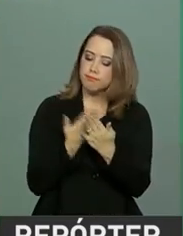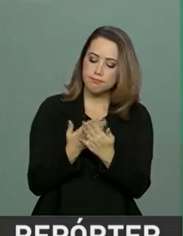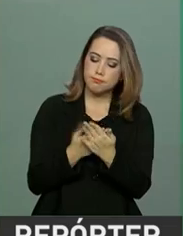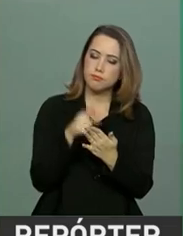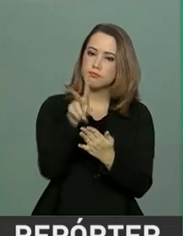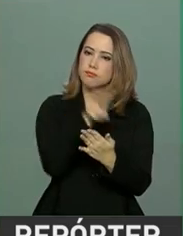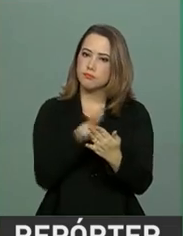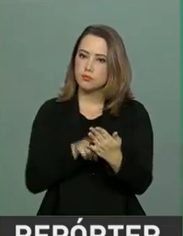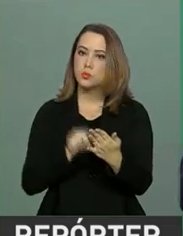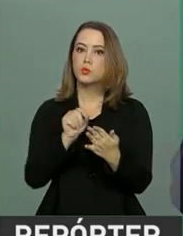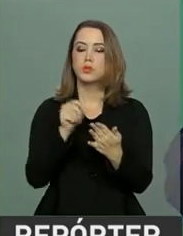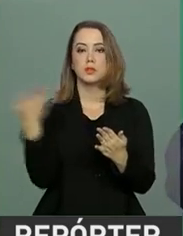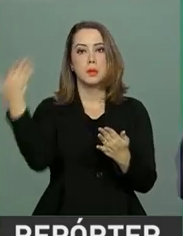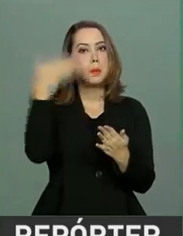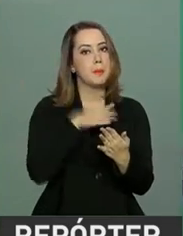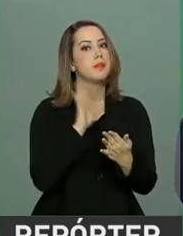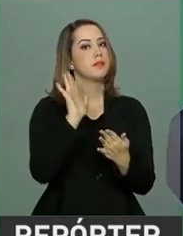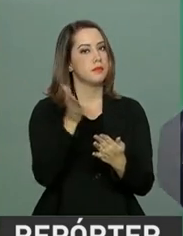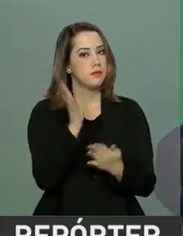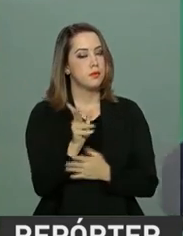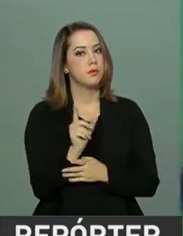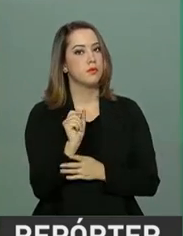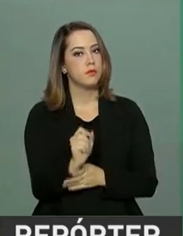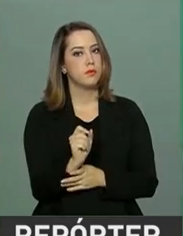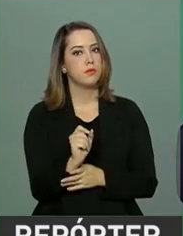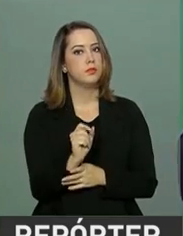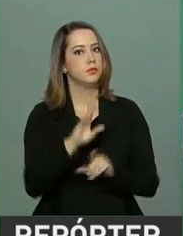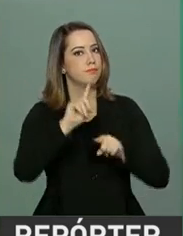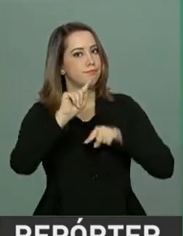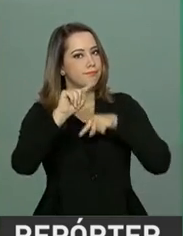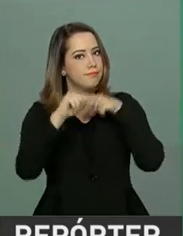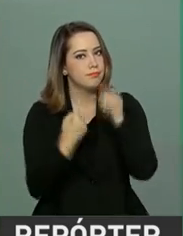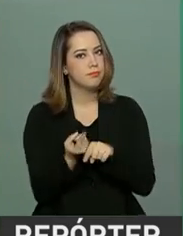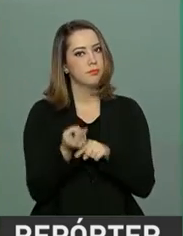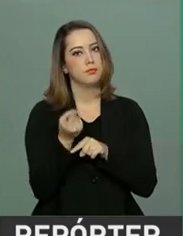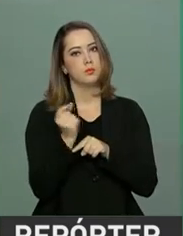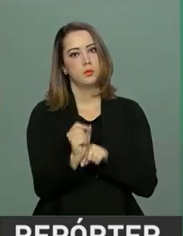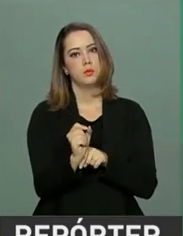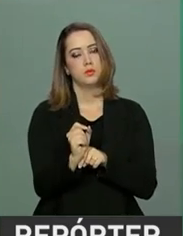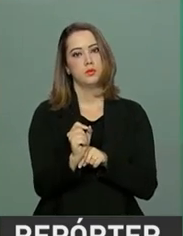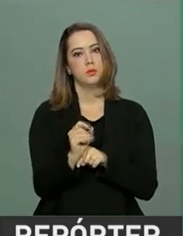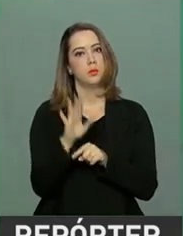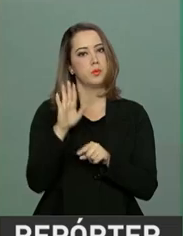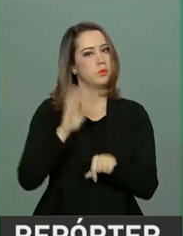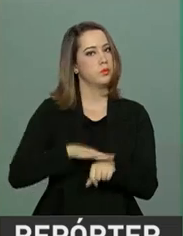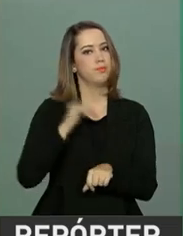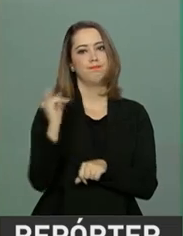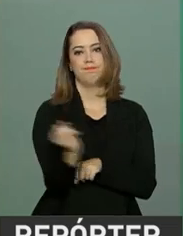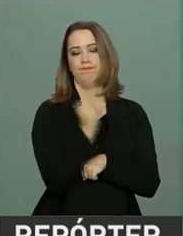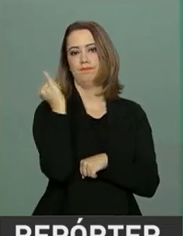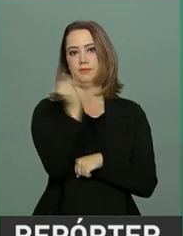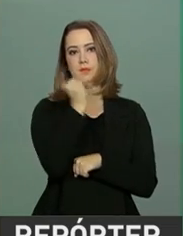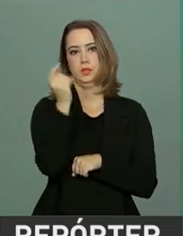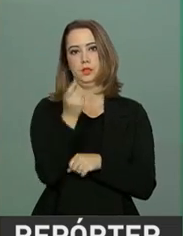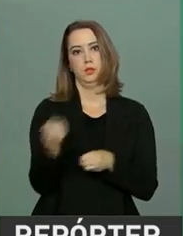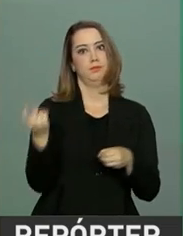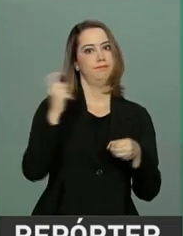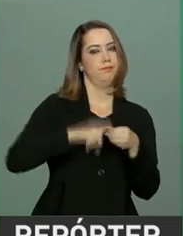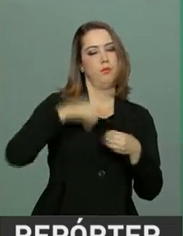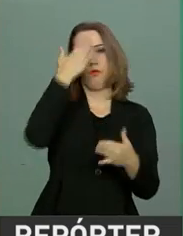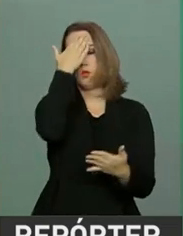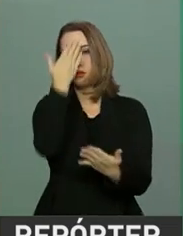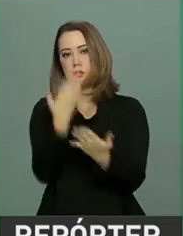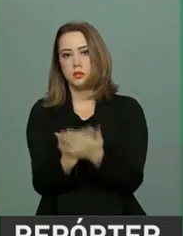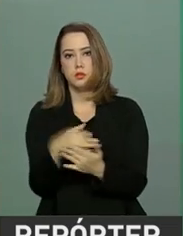que vem já em seguida ao fundamental que é a restauração na